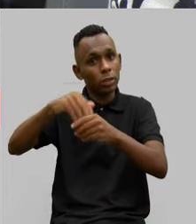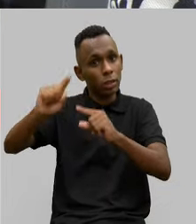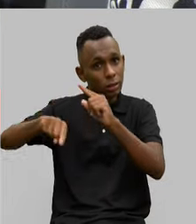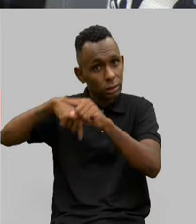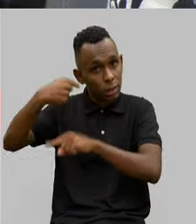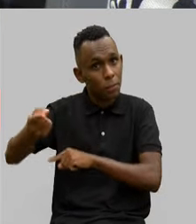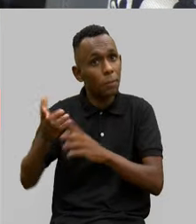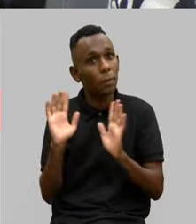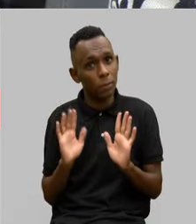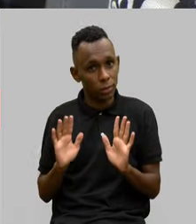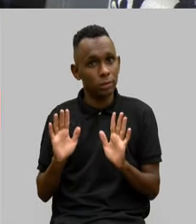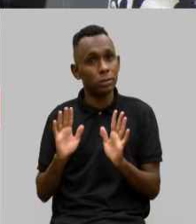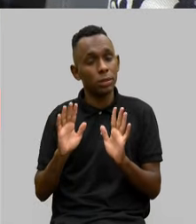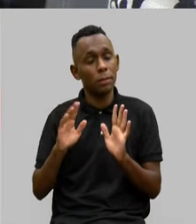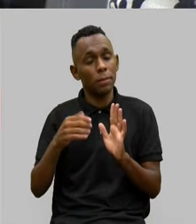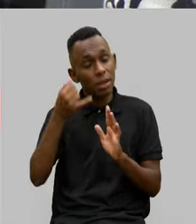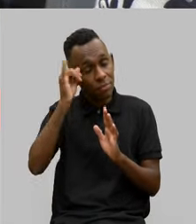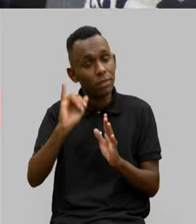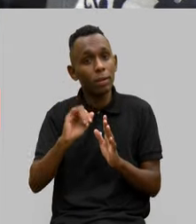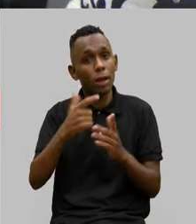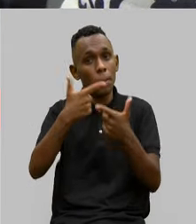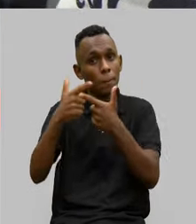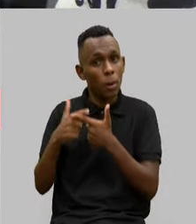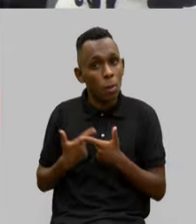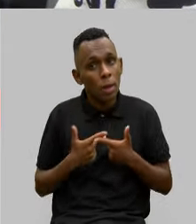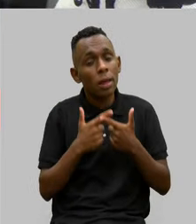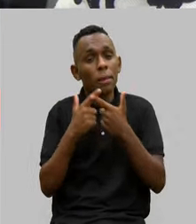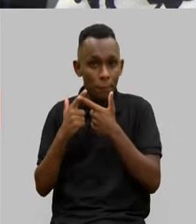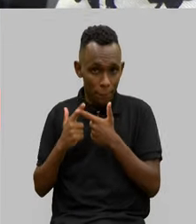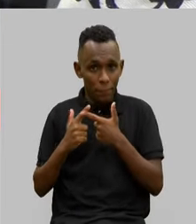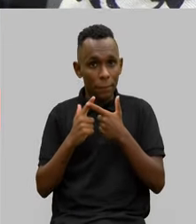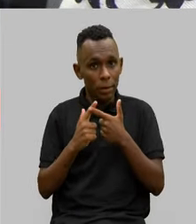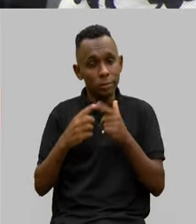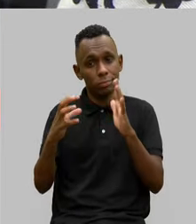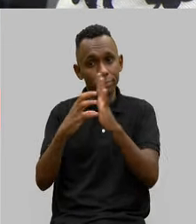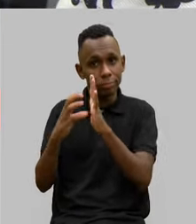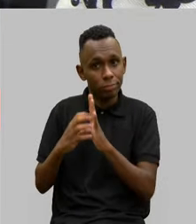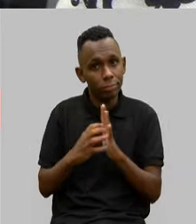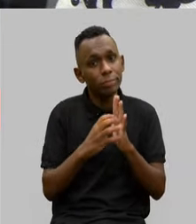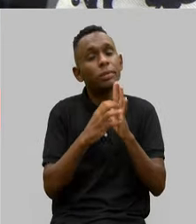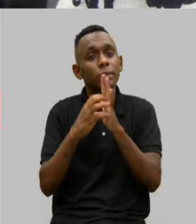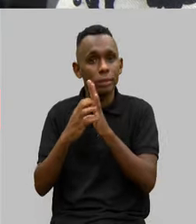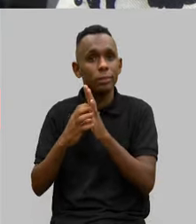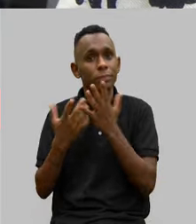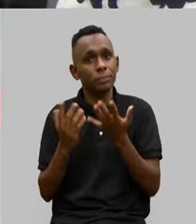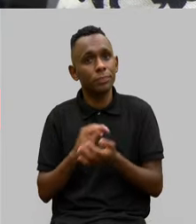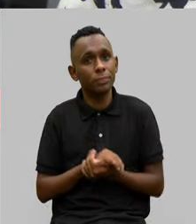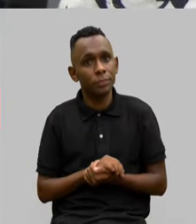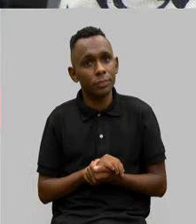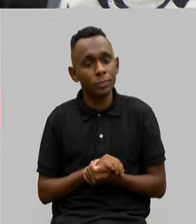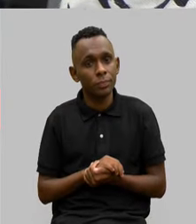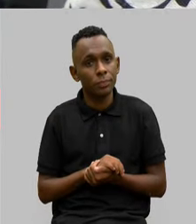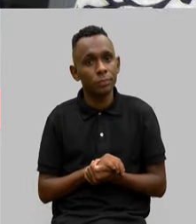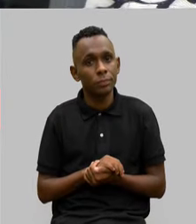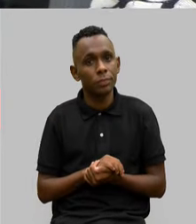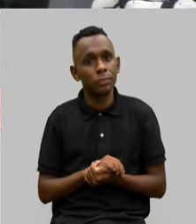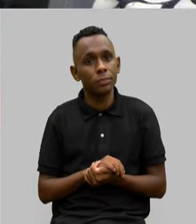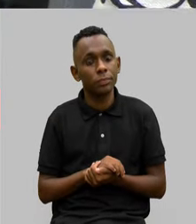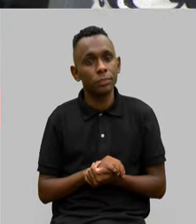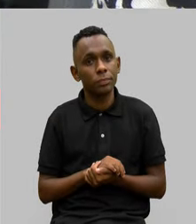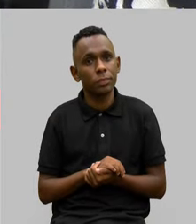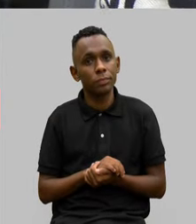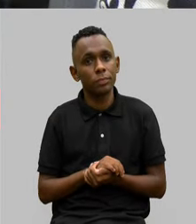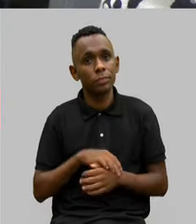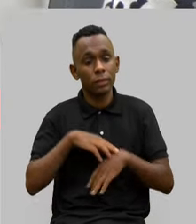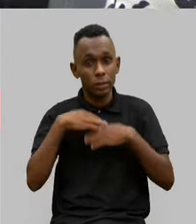ter uma interpretação equivocada enfim de partido partidário de situação oposição enfim eh e